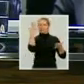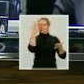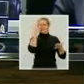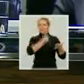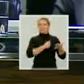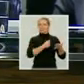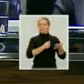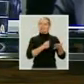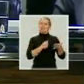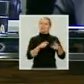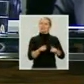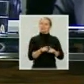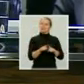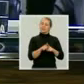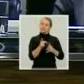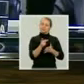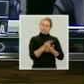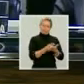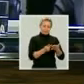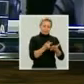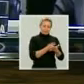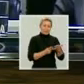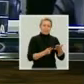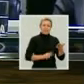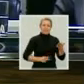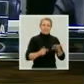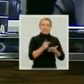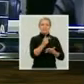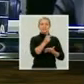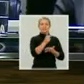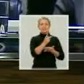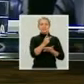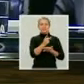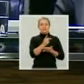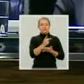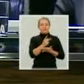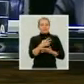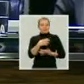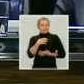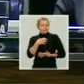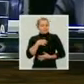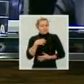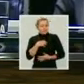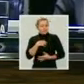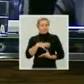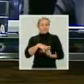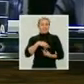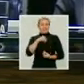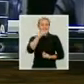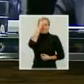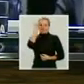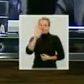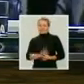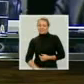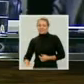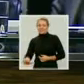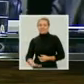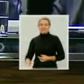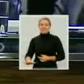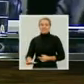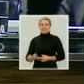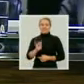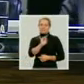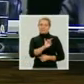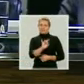e tão penetrantes na alma dos meninos. Elas não